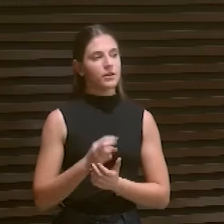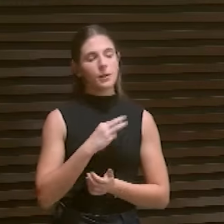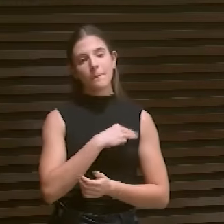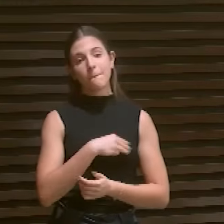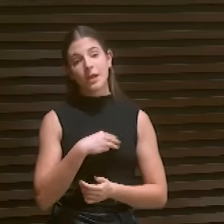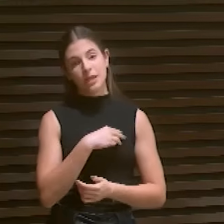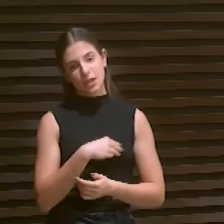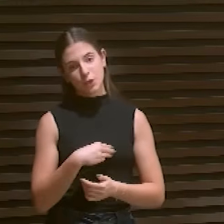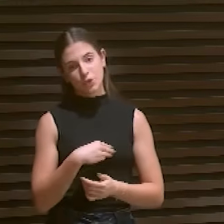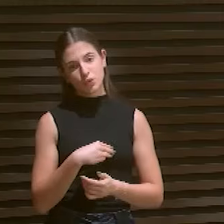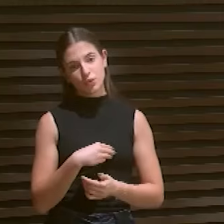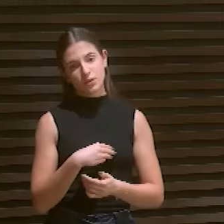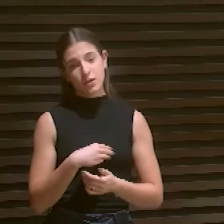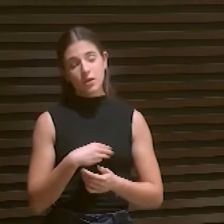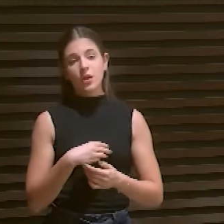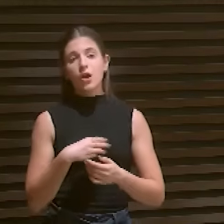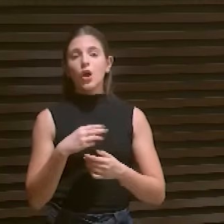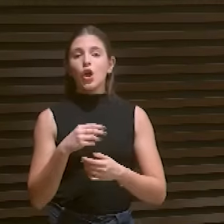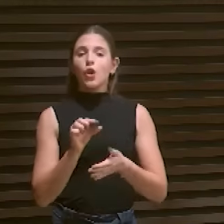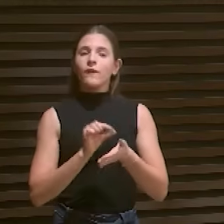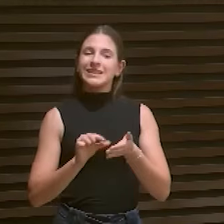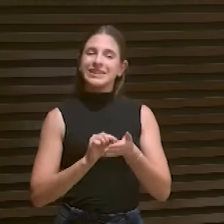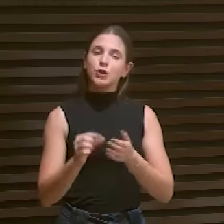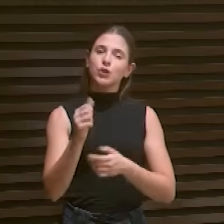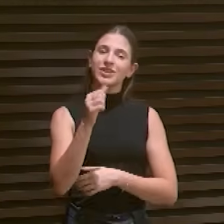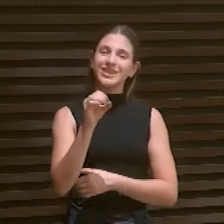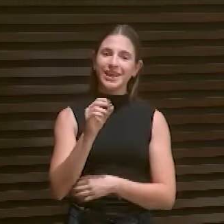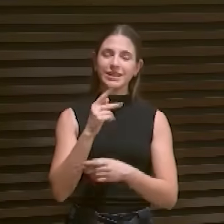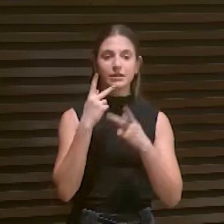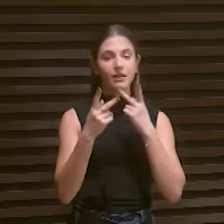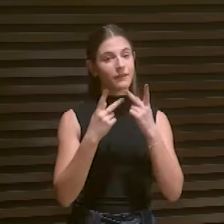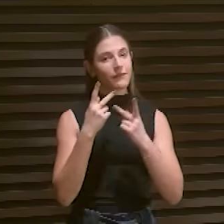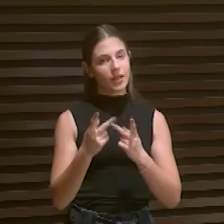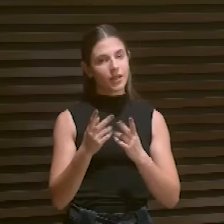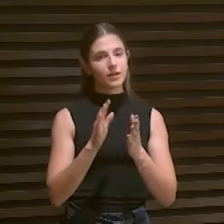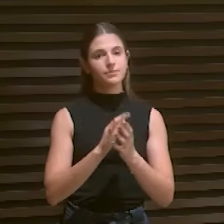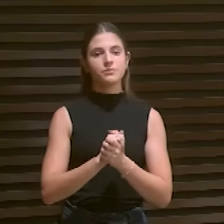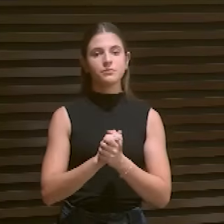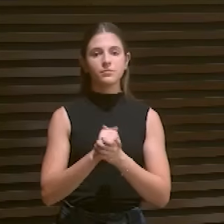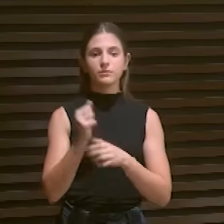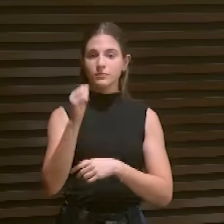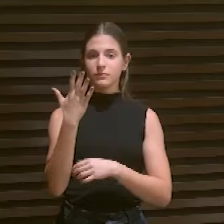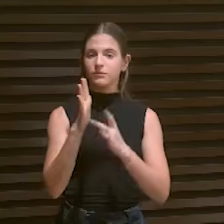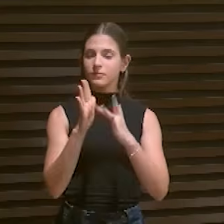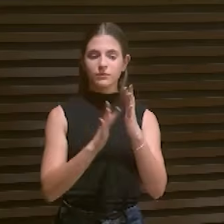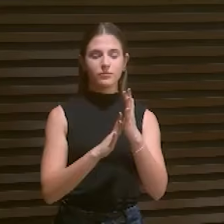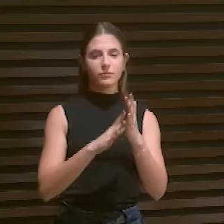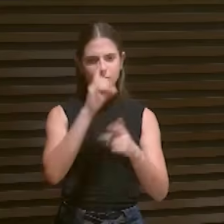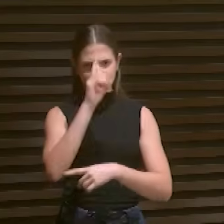Mateus, logo em seguida, no versículo 10, diz assim, Mateus 4:10. Então Jesus lhe ordenou: